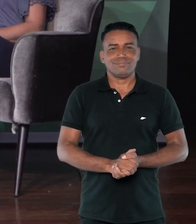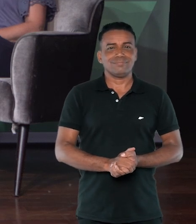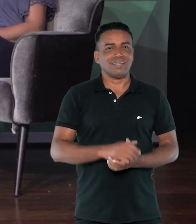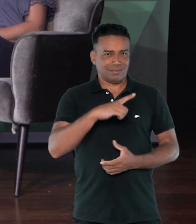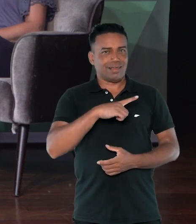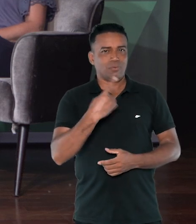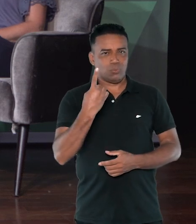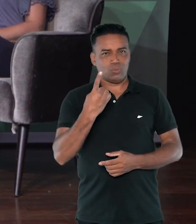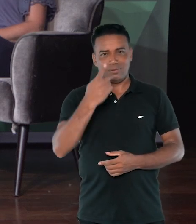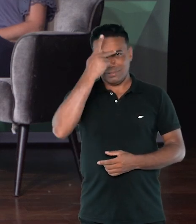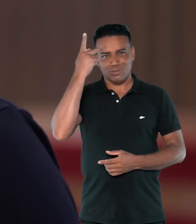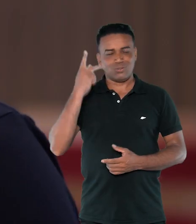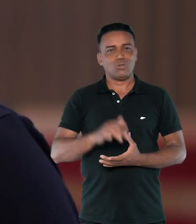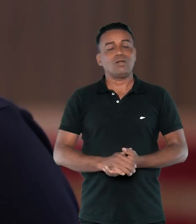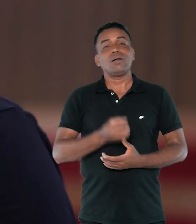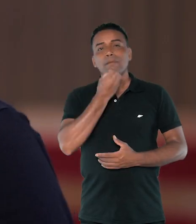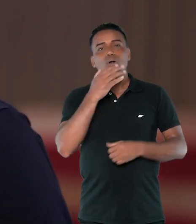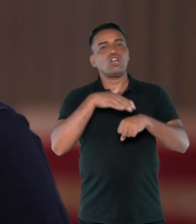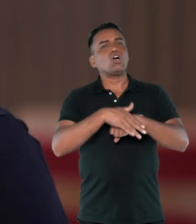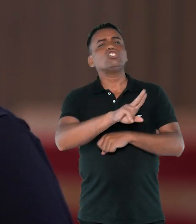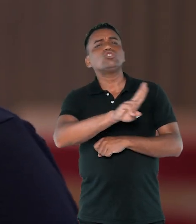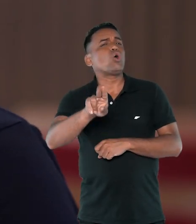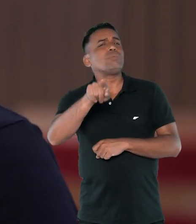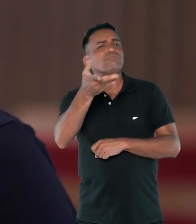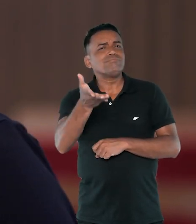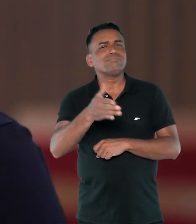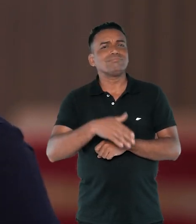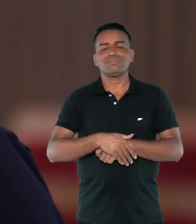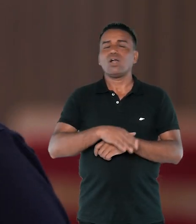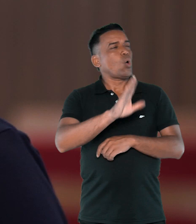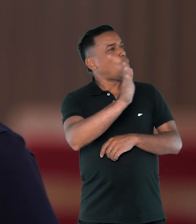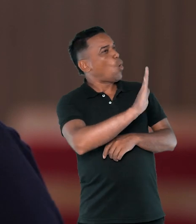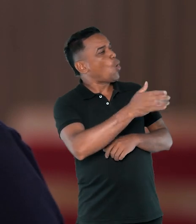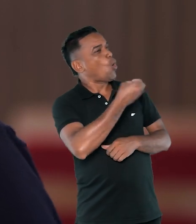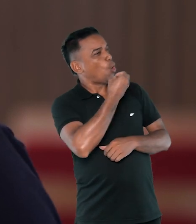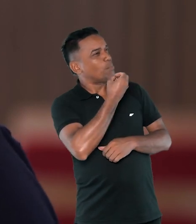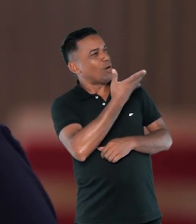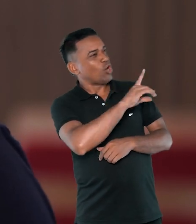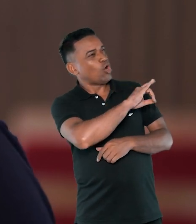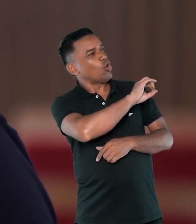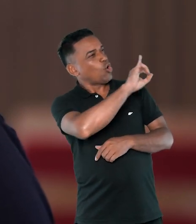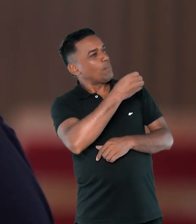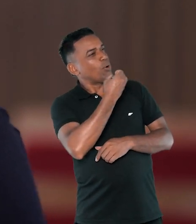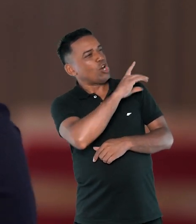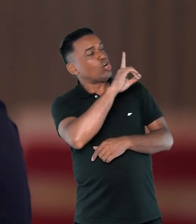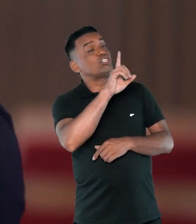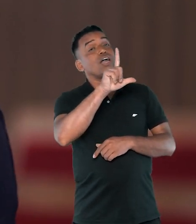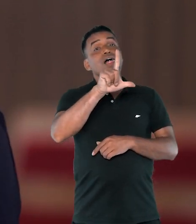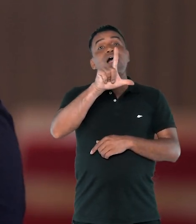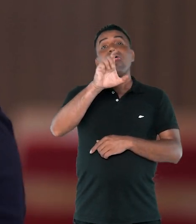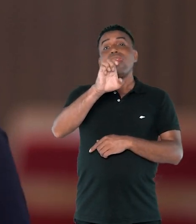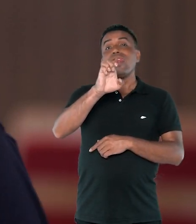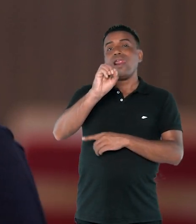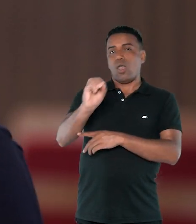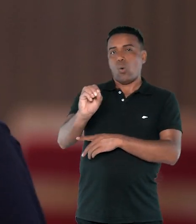Tem uma frase que eu gosto muito, que diz que o amor sempre muda as regras para a gente nunca aprender a jogar o jogo. Baseado, depois de